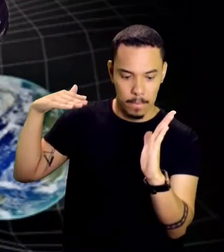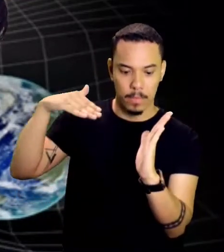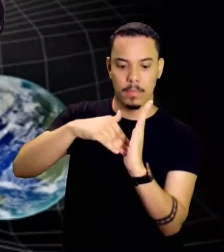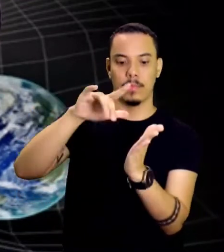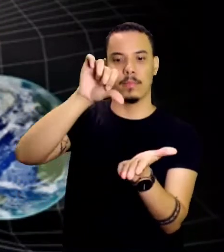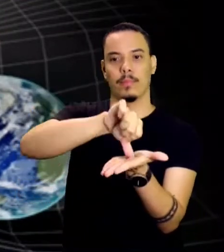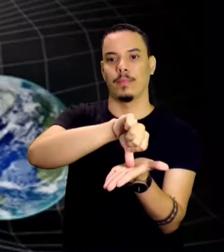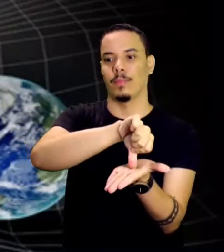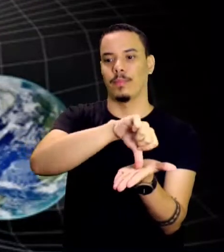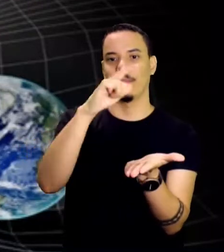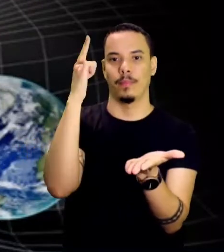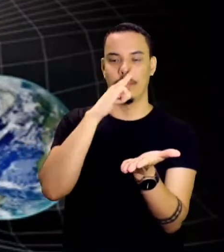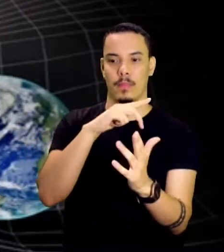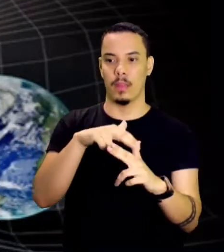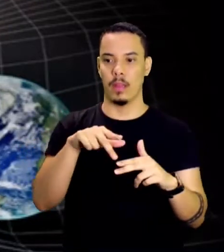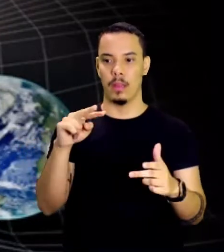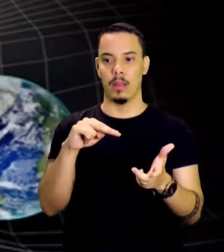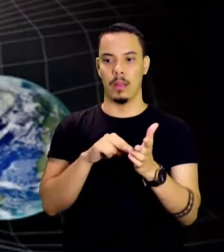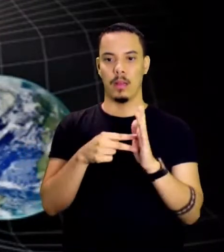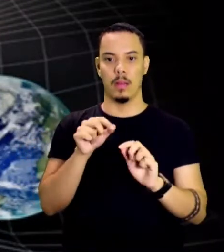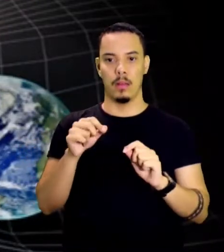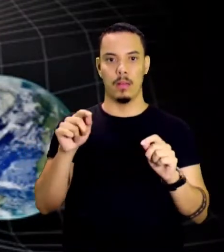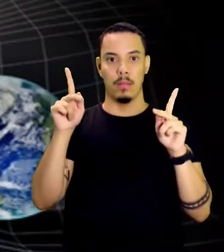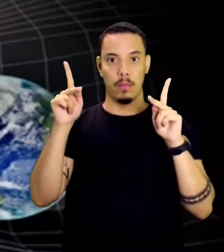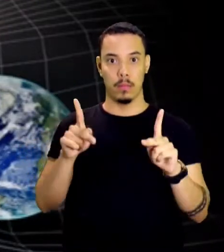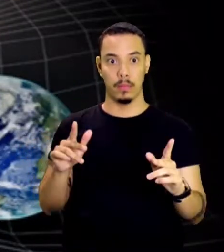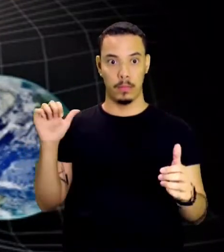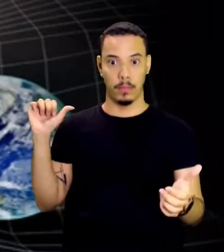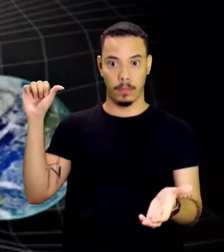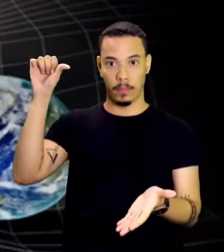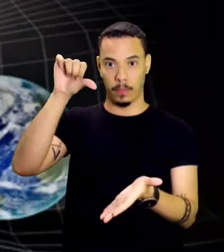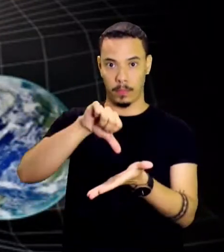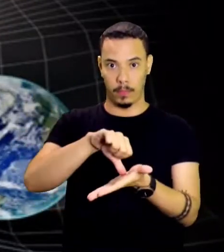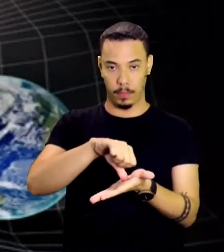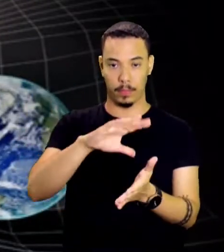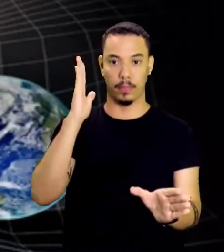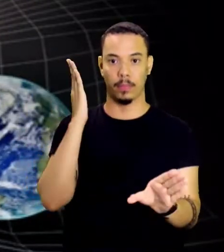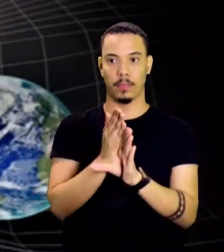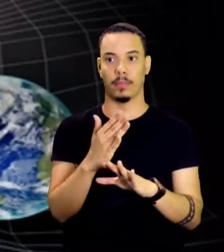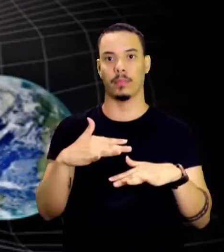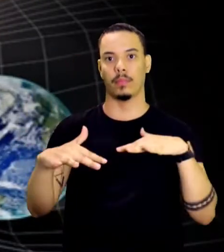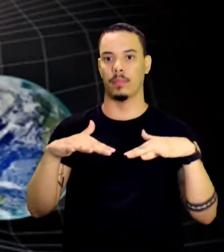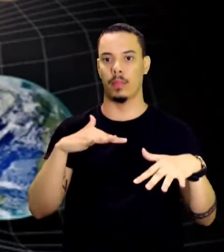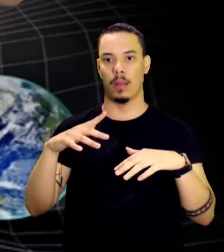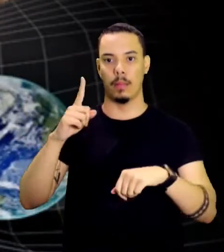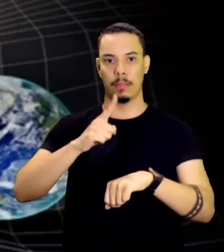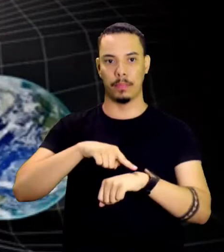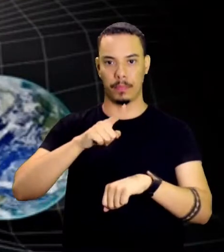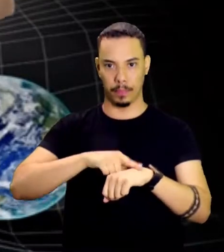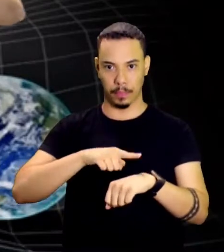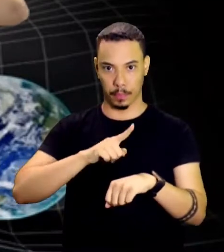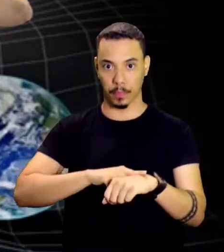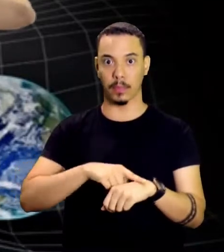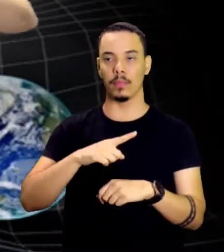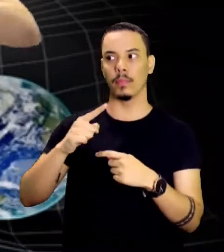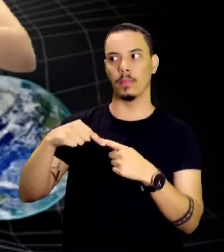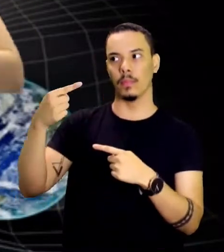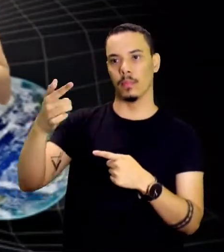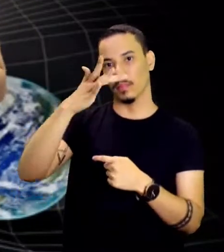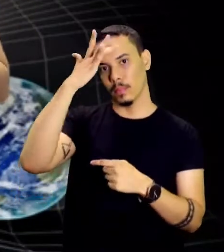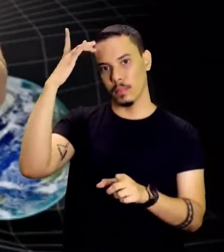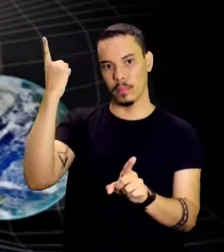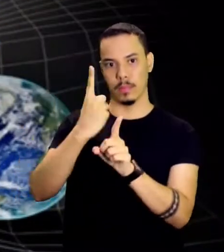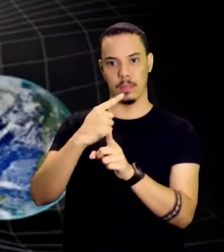ocupada Então estou ocupando aquela posição naquele determinado momento e para outra pessoa me